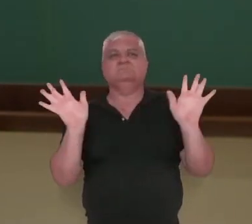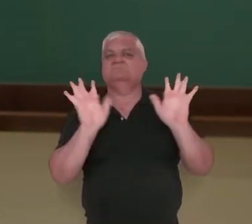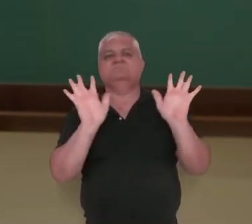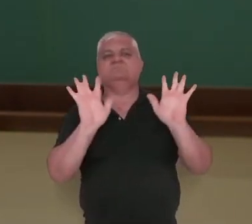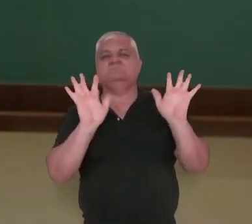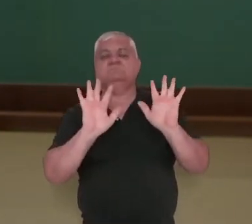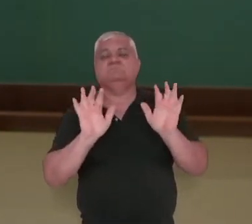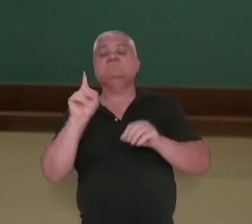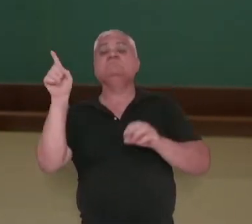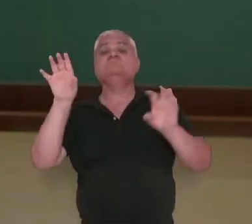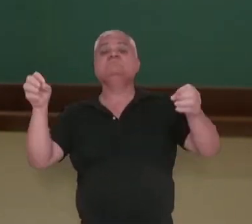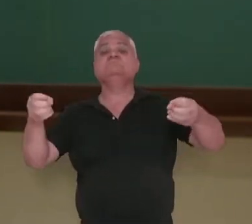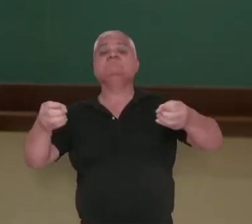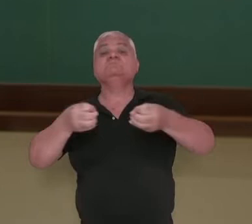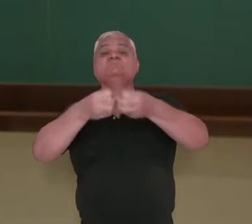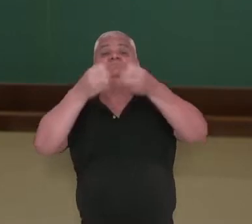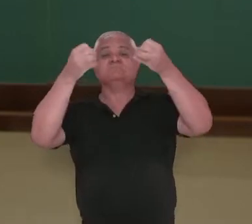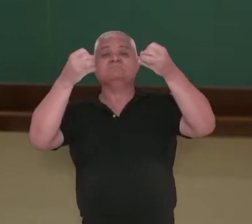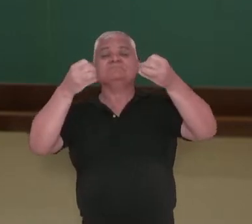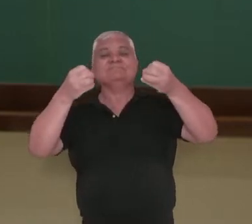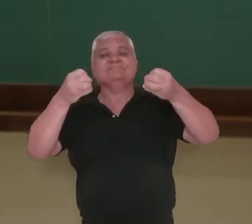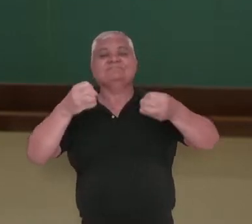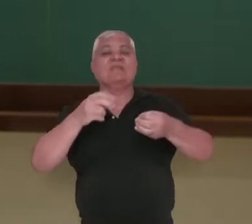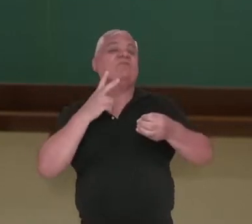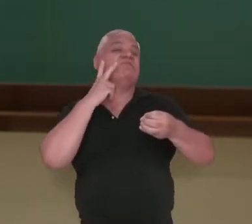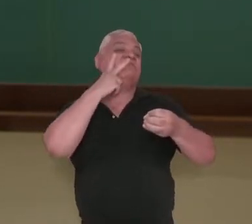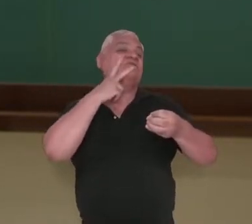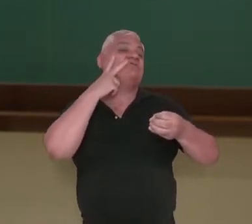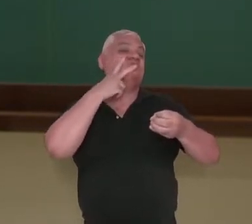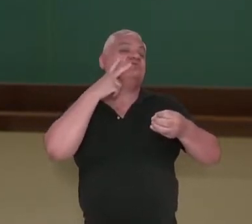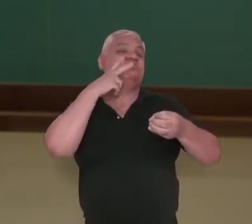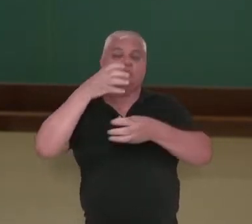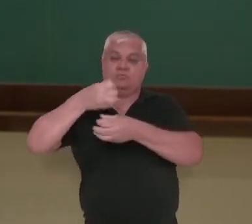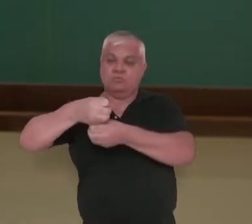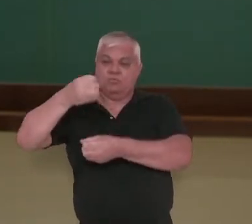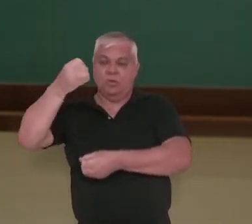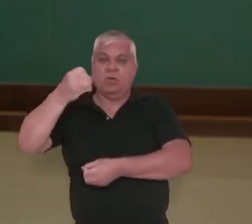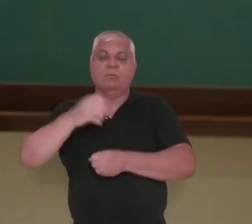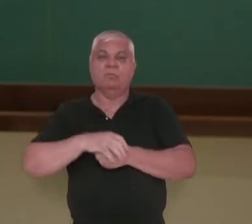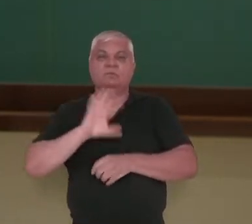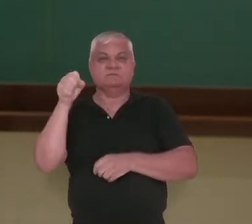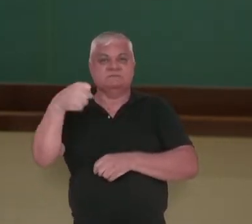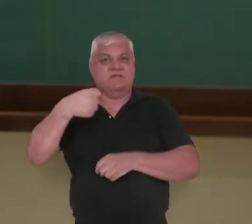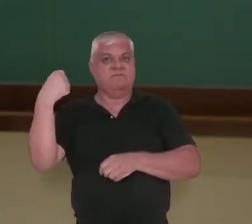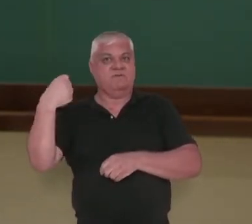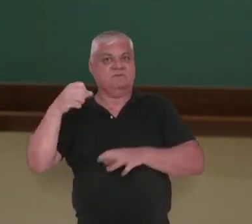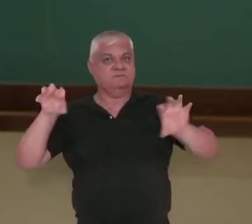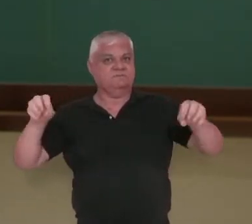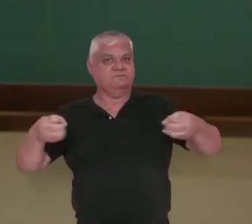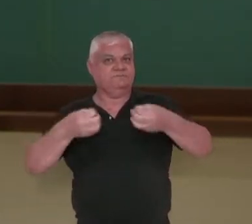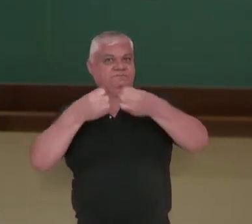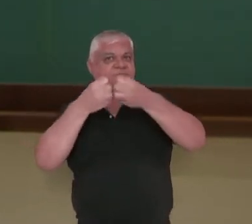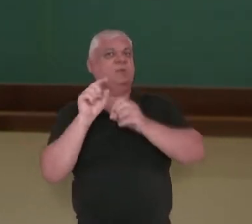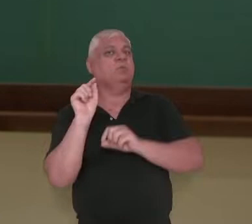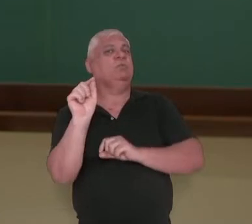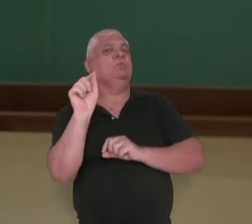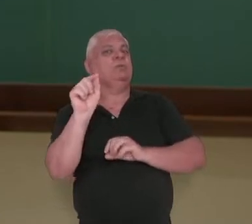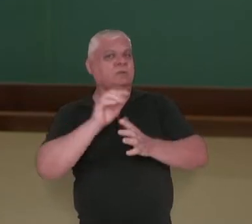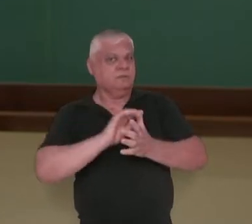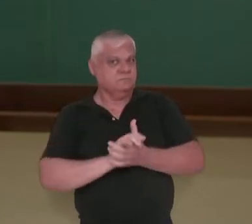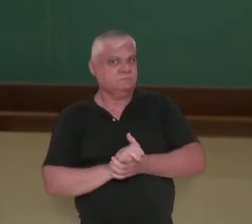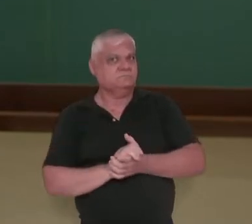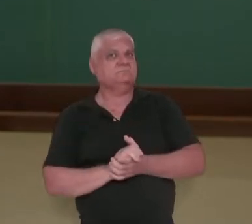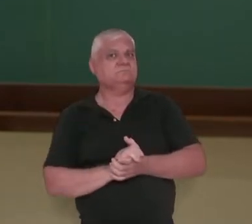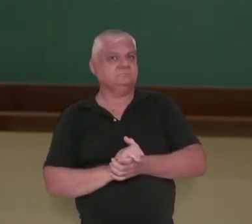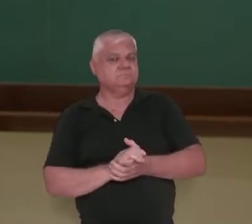duas imagens, né? Uma taça de vinho, um copo de cerveja, só para falar para você de